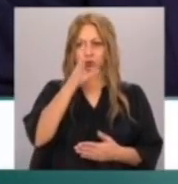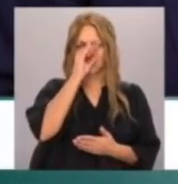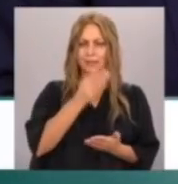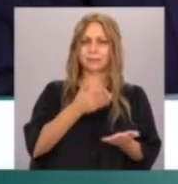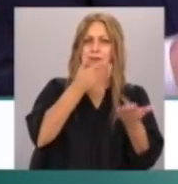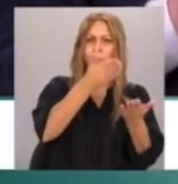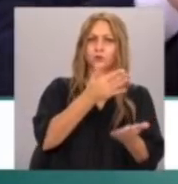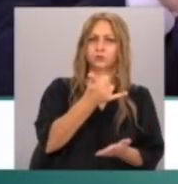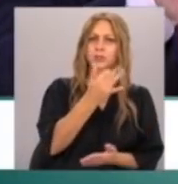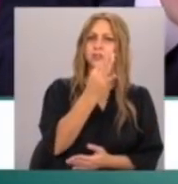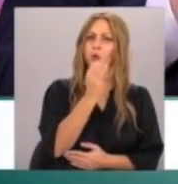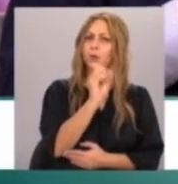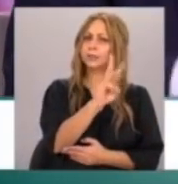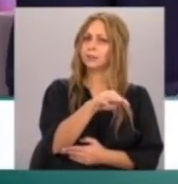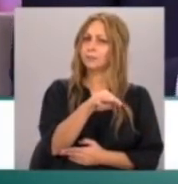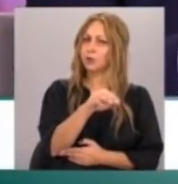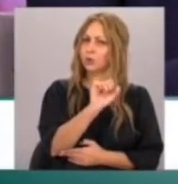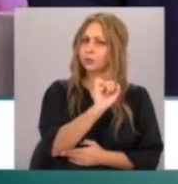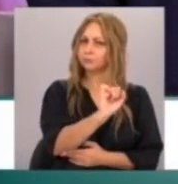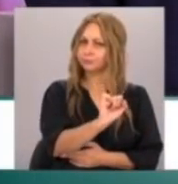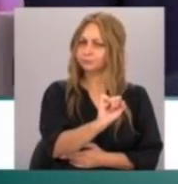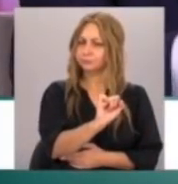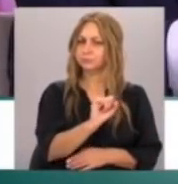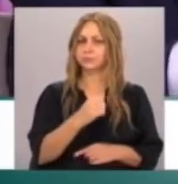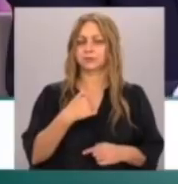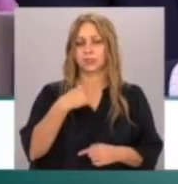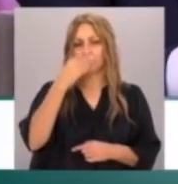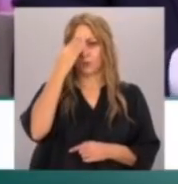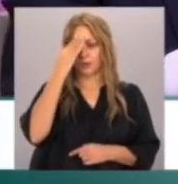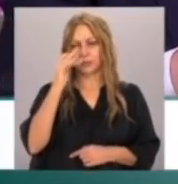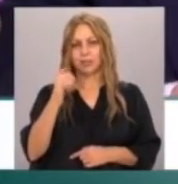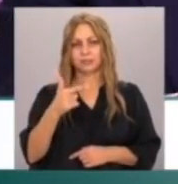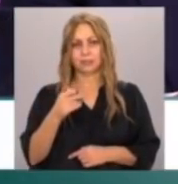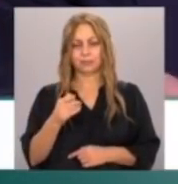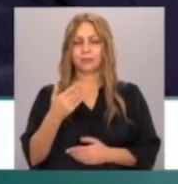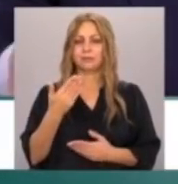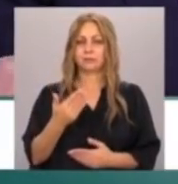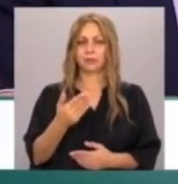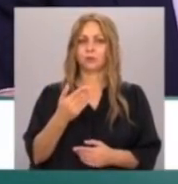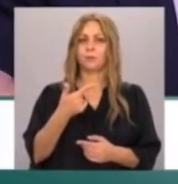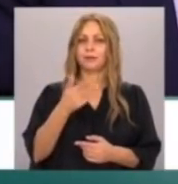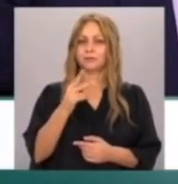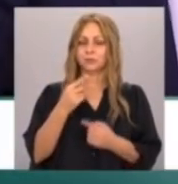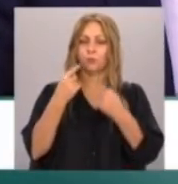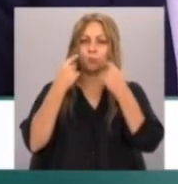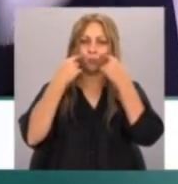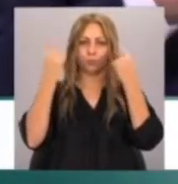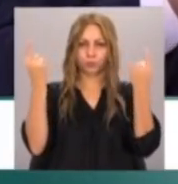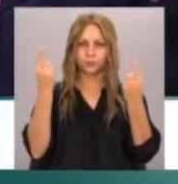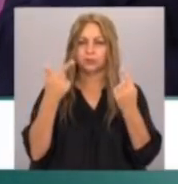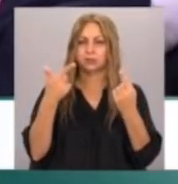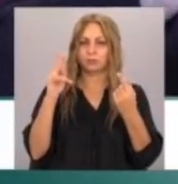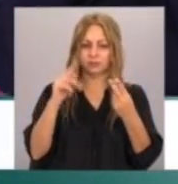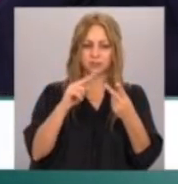é isso eu é eu acho que útil um canal público televisão um rádio e a lousa eu